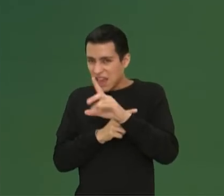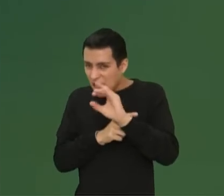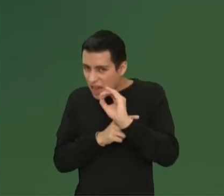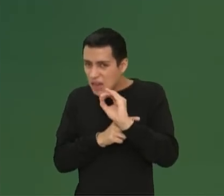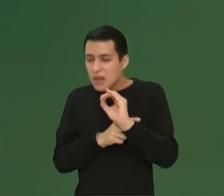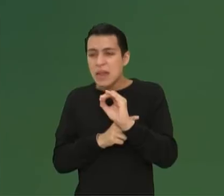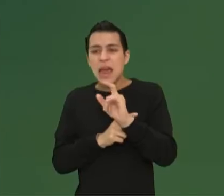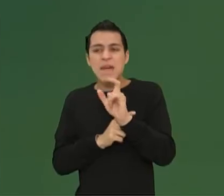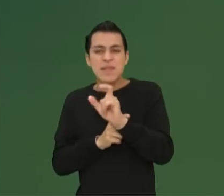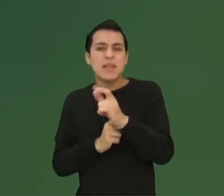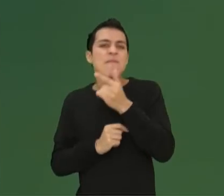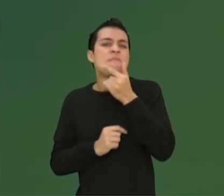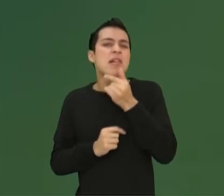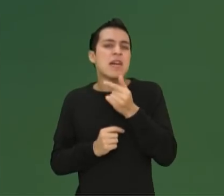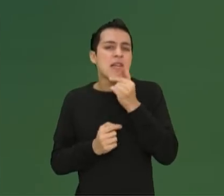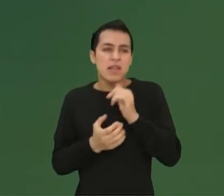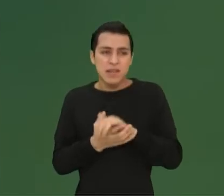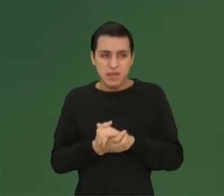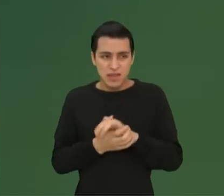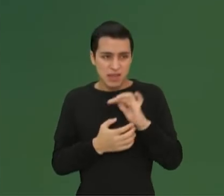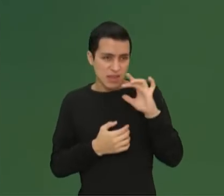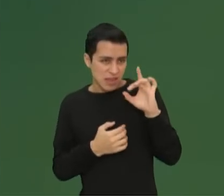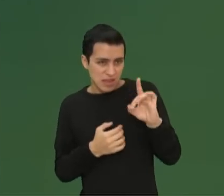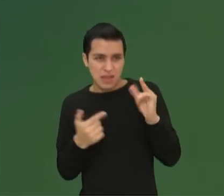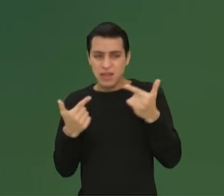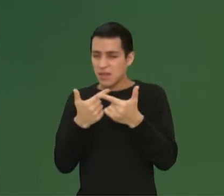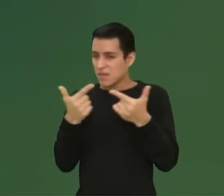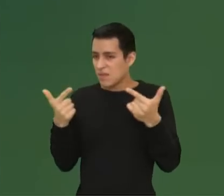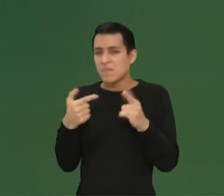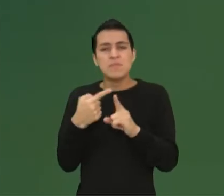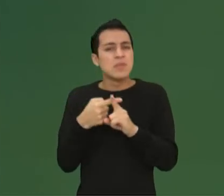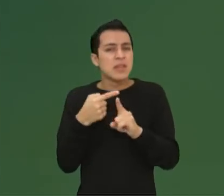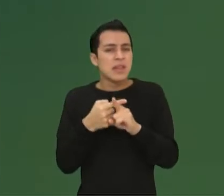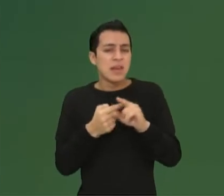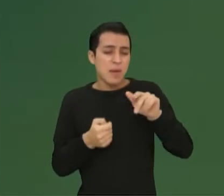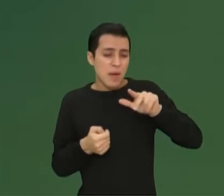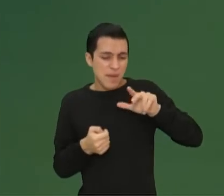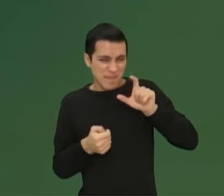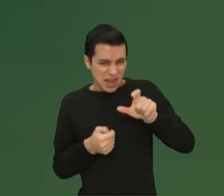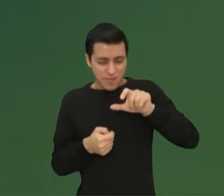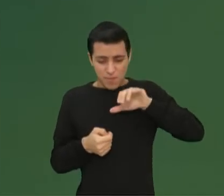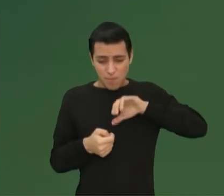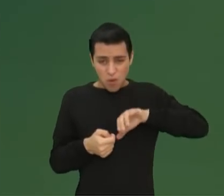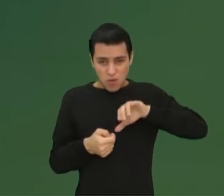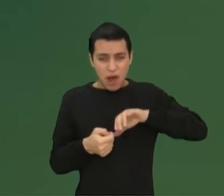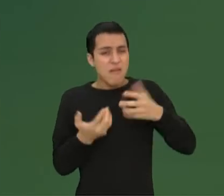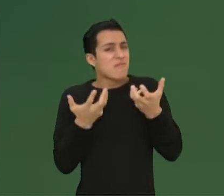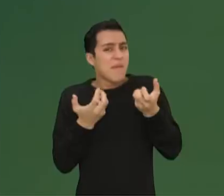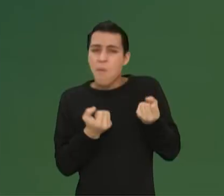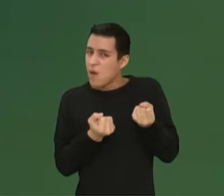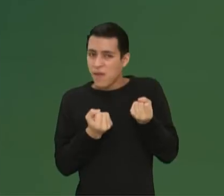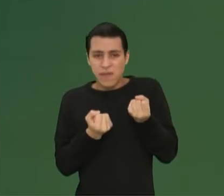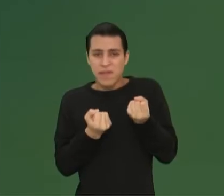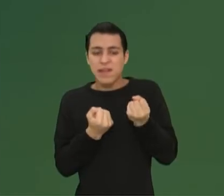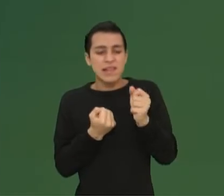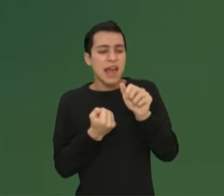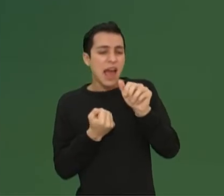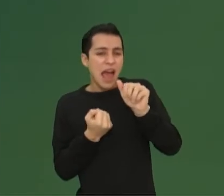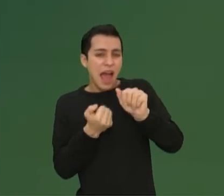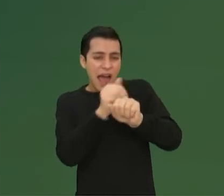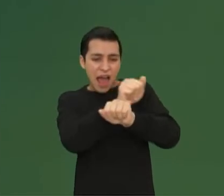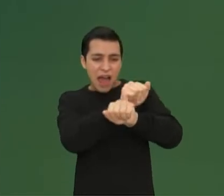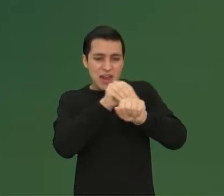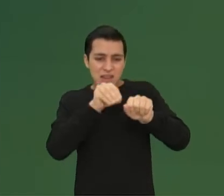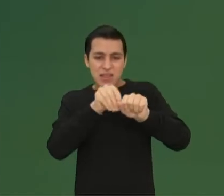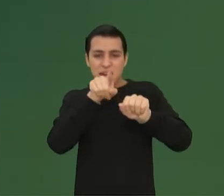palavra masculina. Letra D, não ocorreu crase porque Portugal não admite o artigo a,